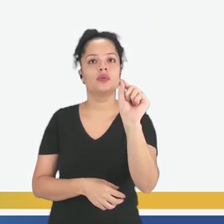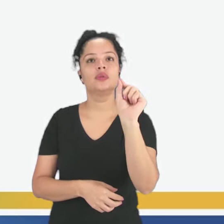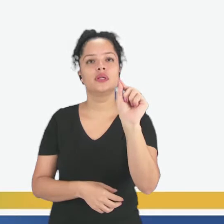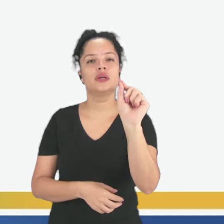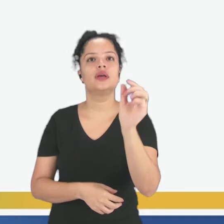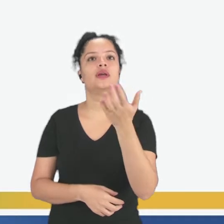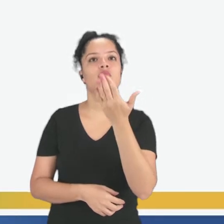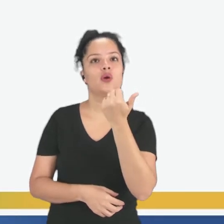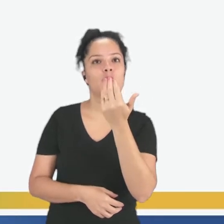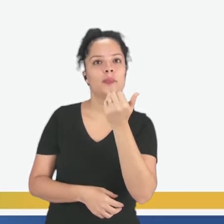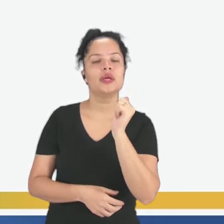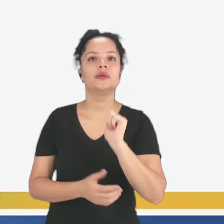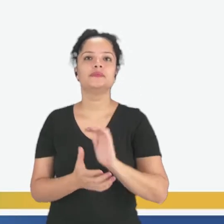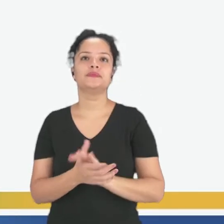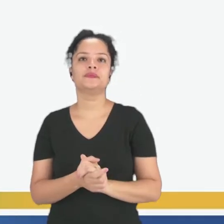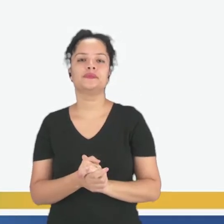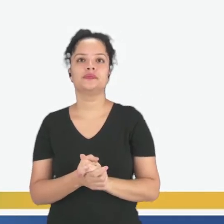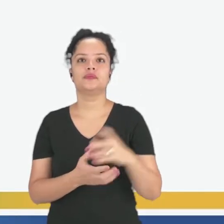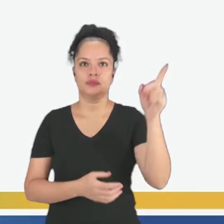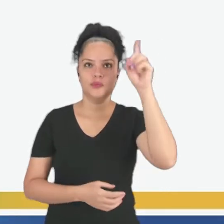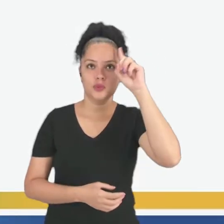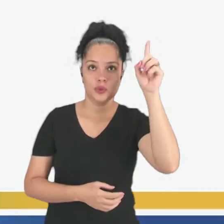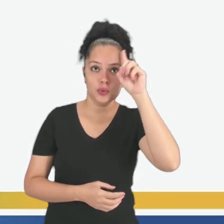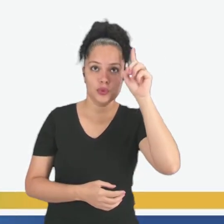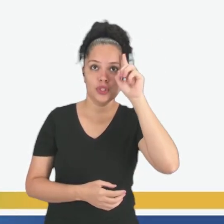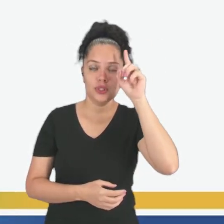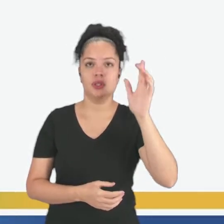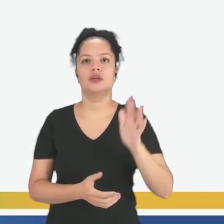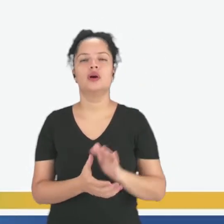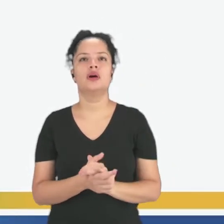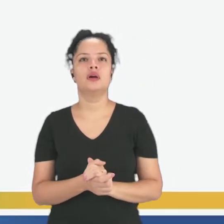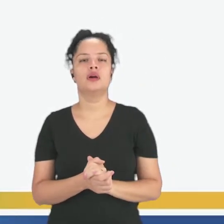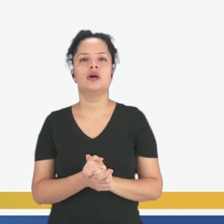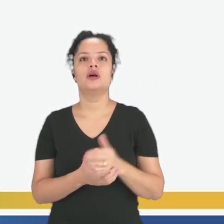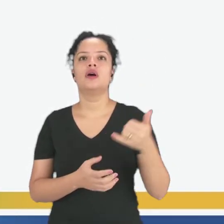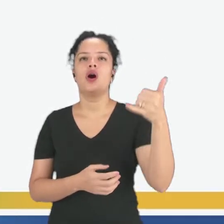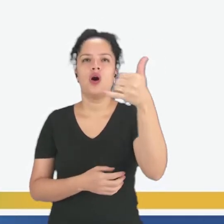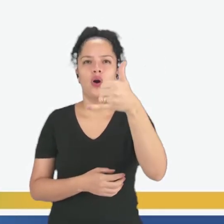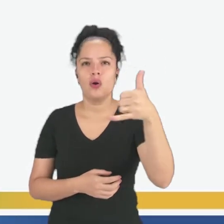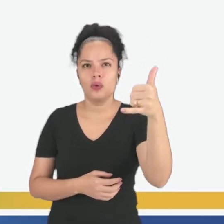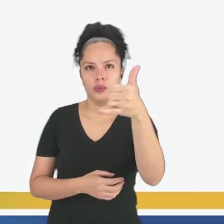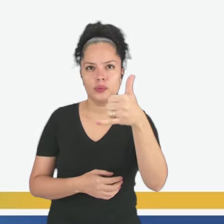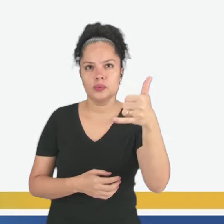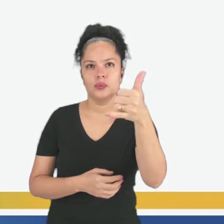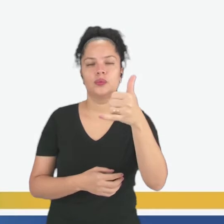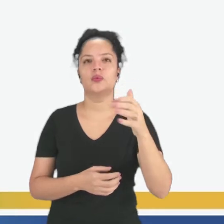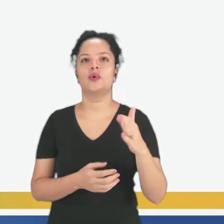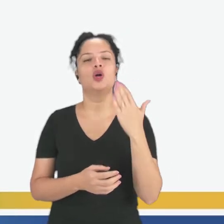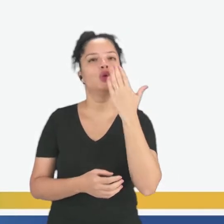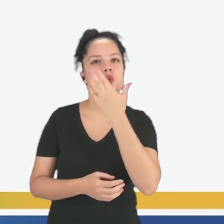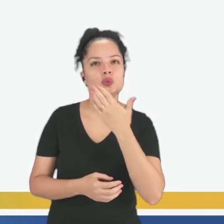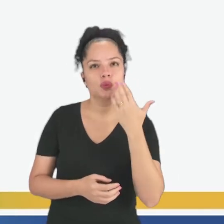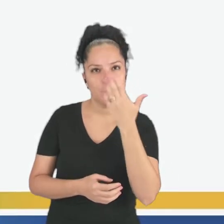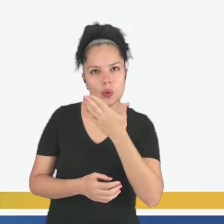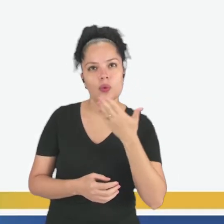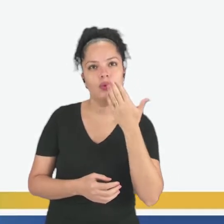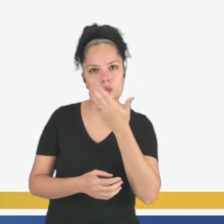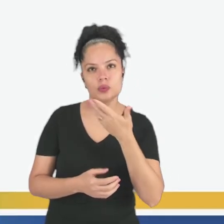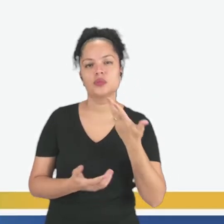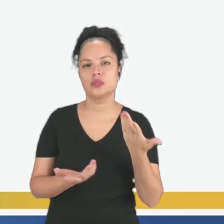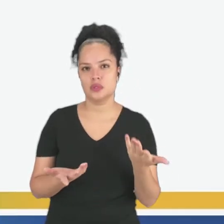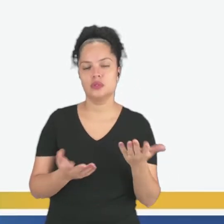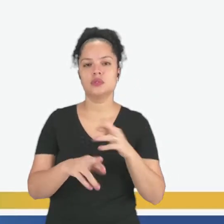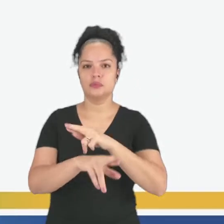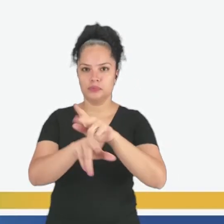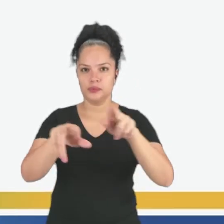5% da nossa dieta diária, pelo menos que deveria ser, tá fat, oil, sugar and sweets, que